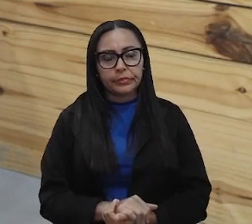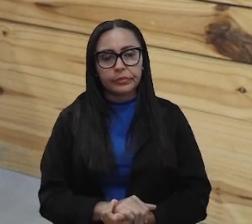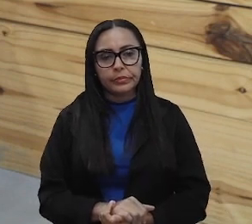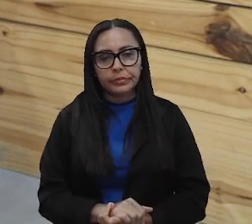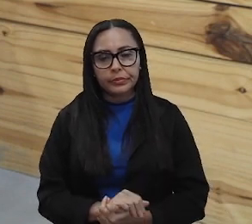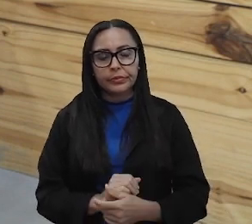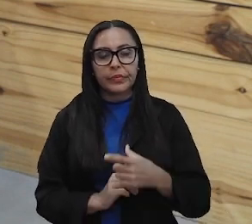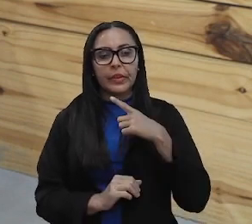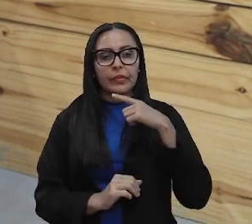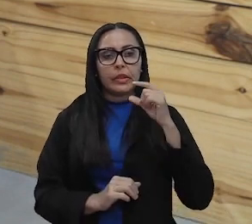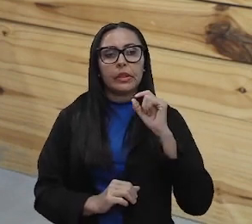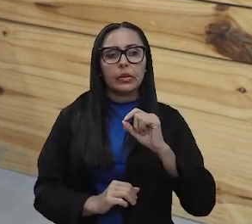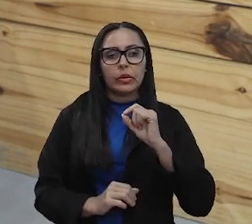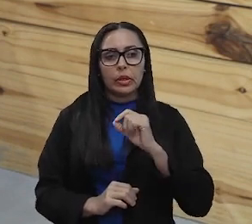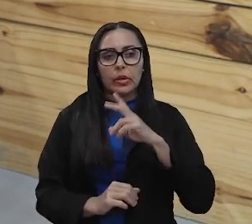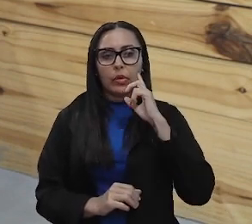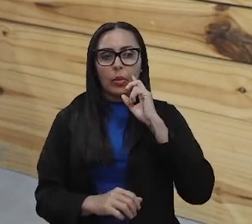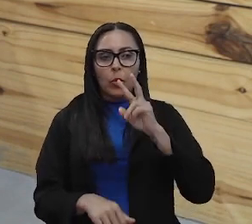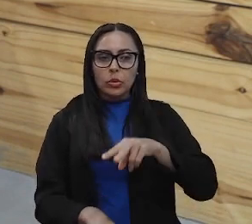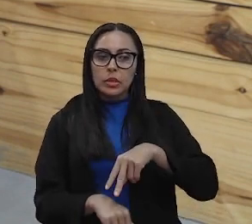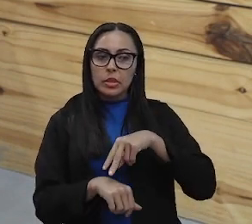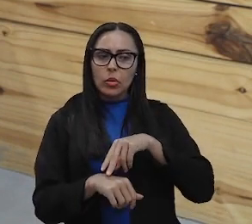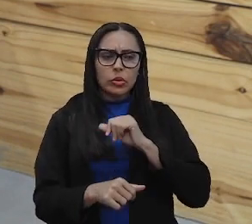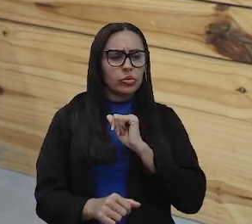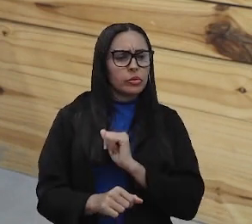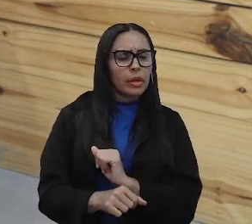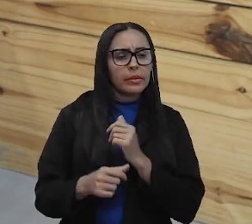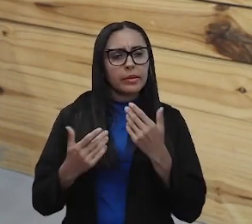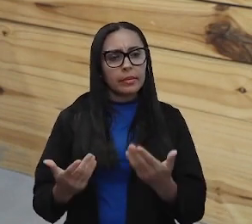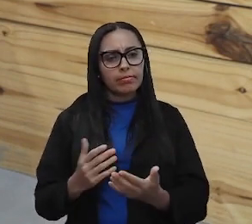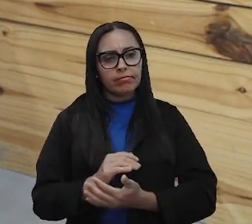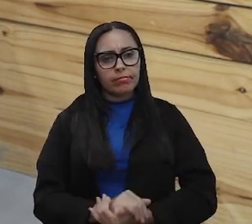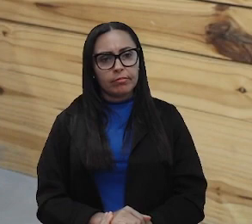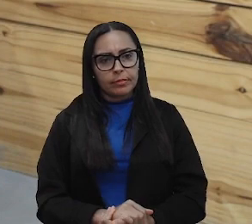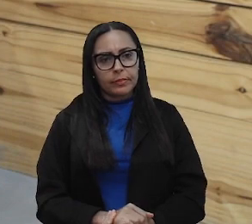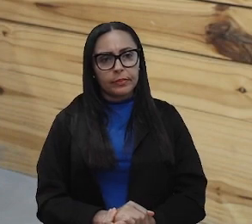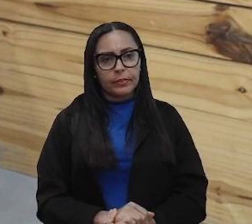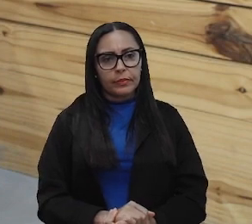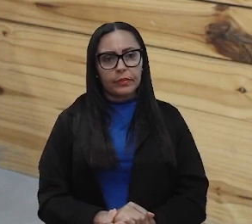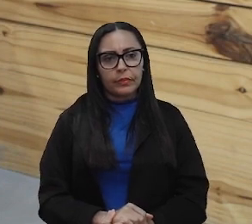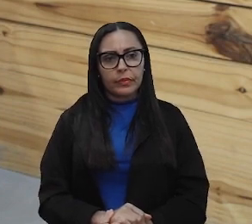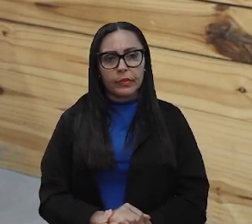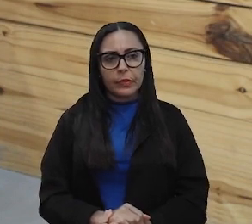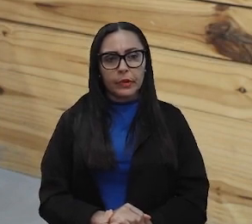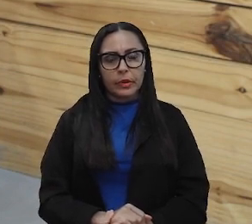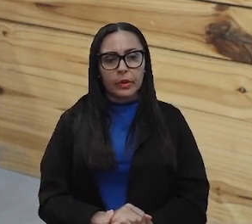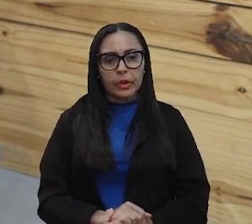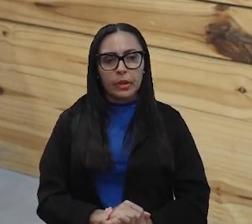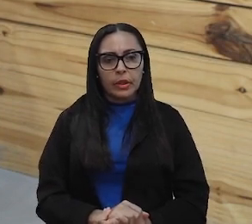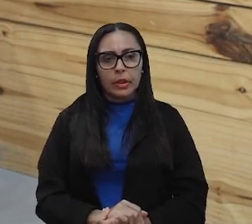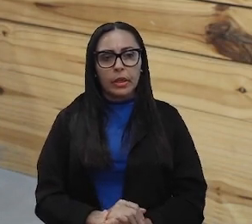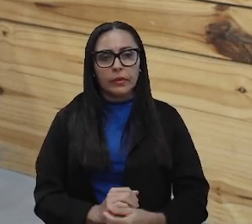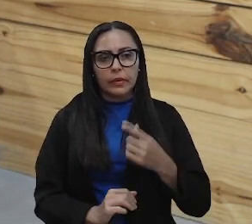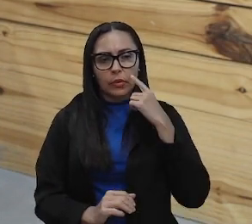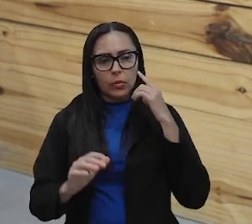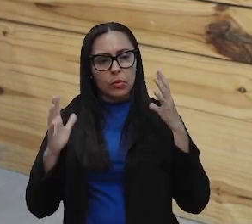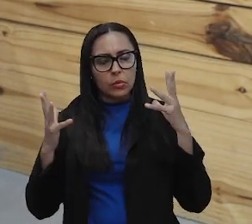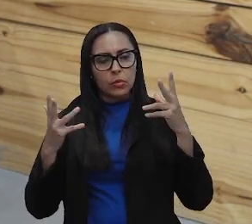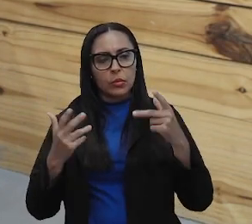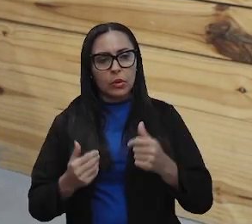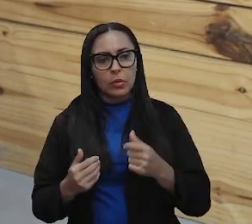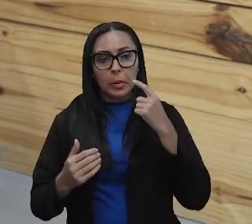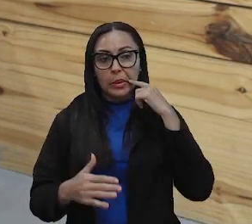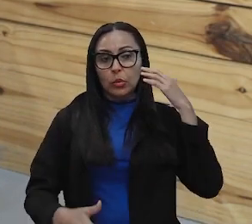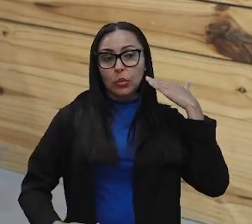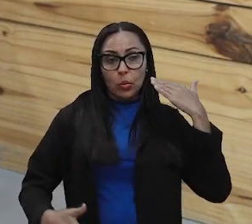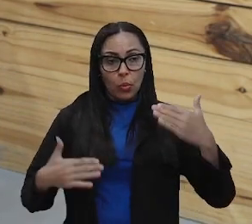quê? Uma posição estática. Onde essa posição estática, ele está atuando nos todos os agrupamentos do seu corpo, na